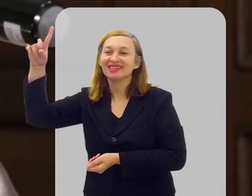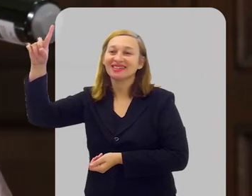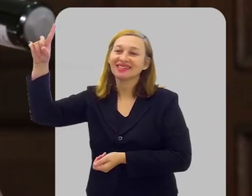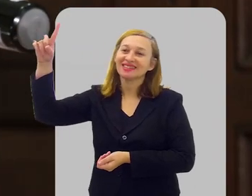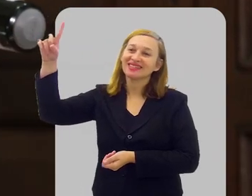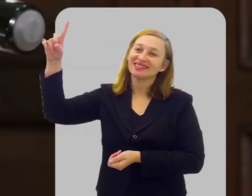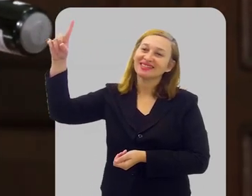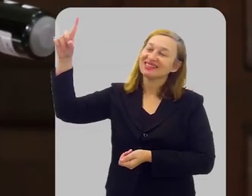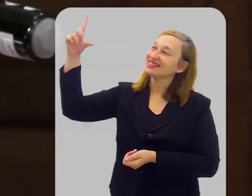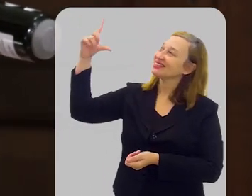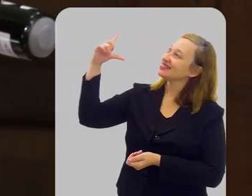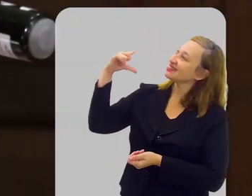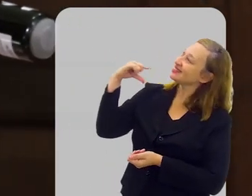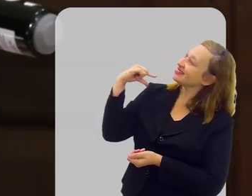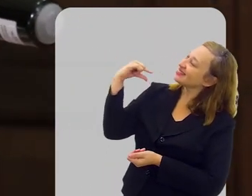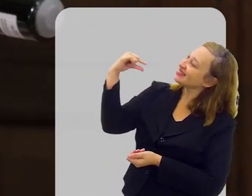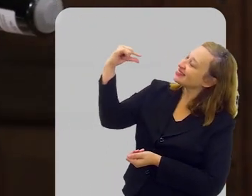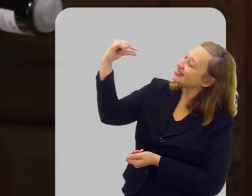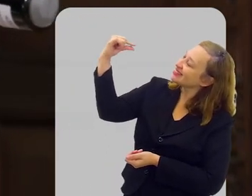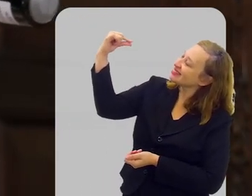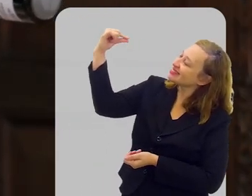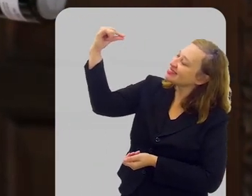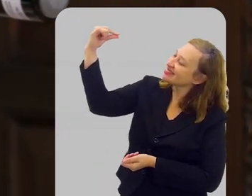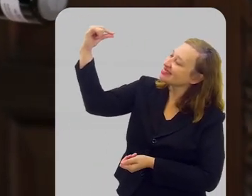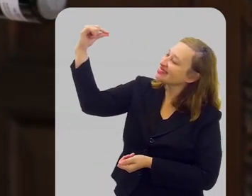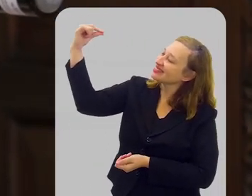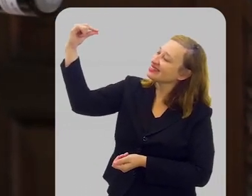o meu Deus me